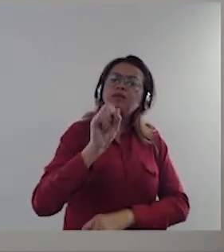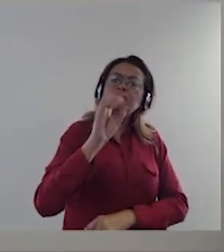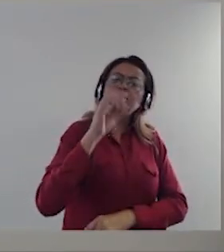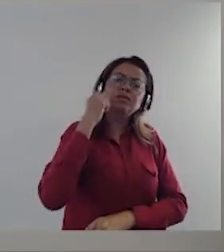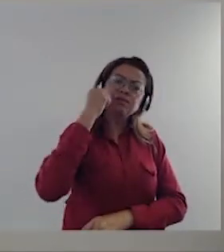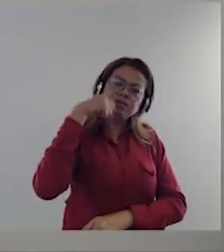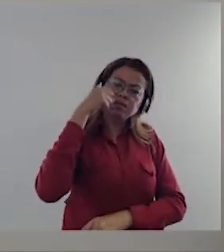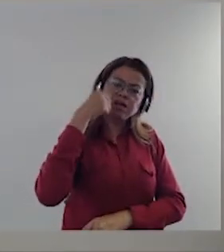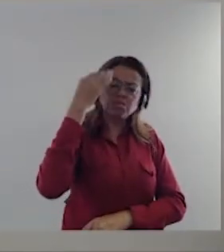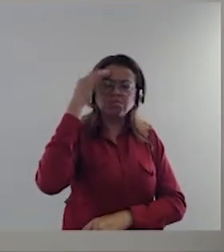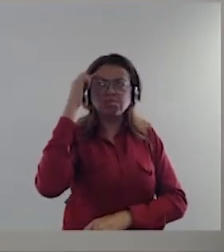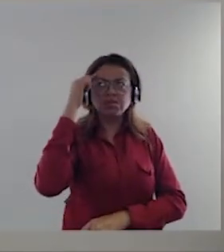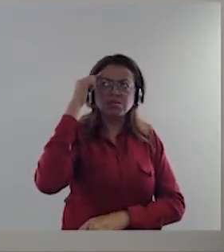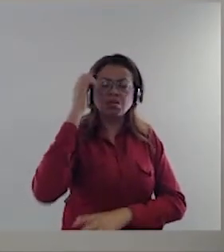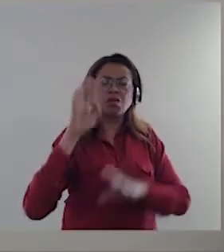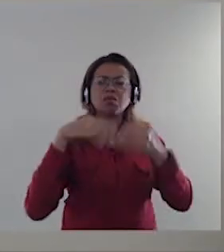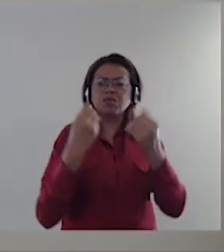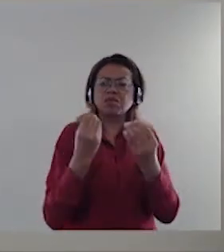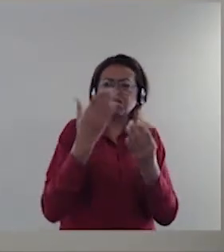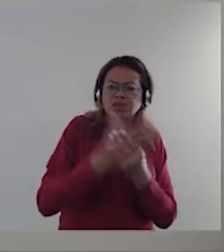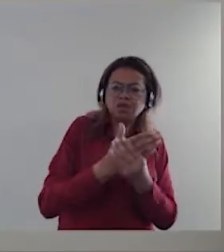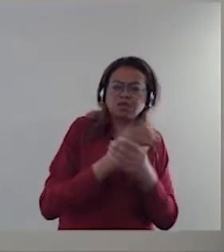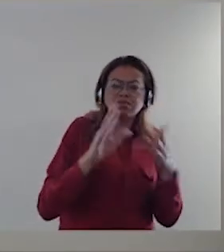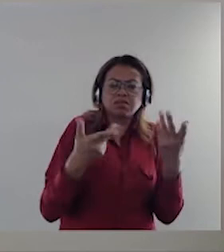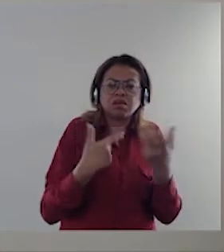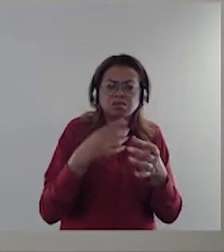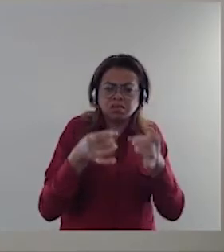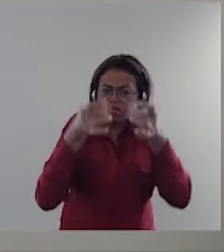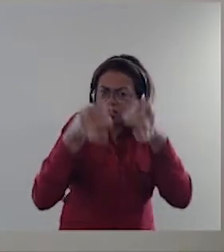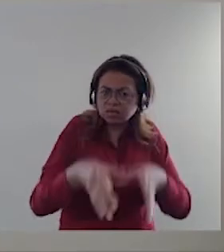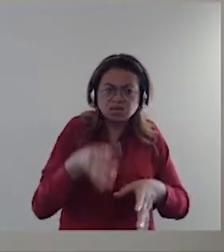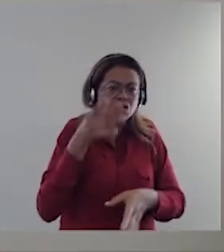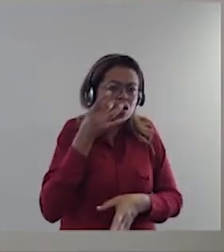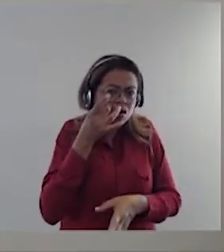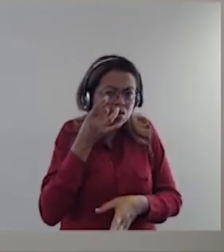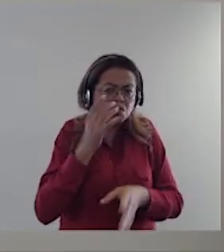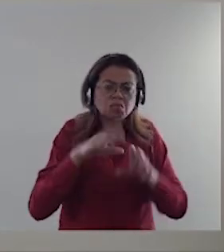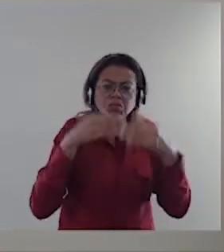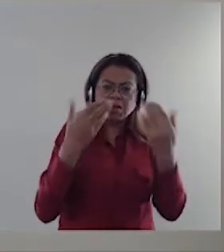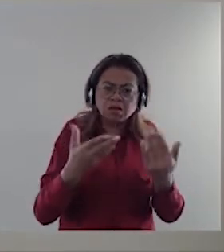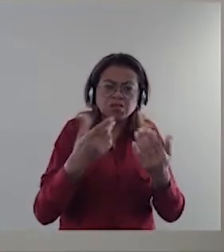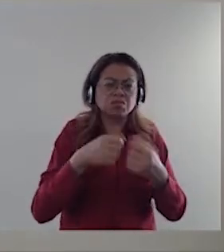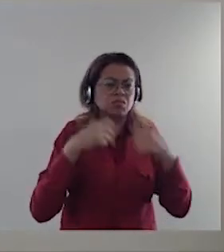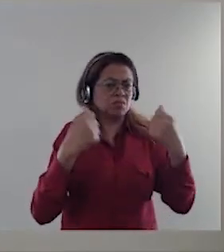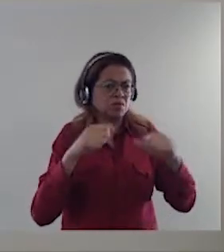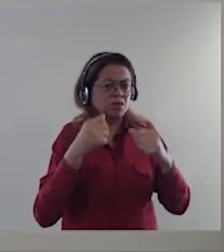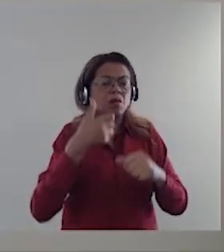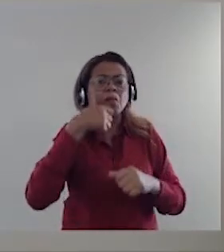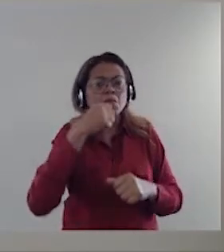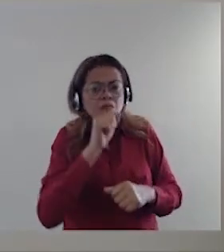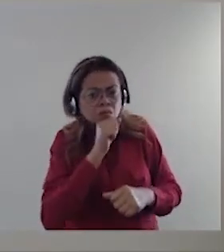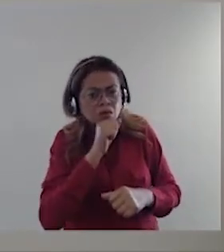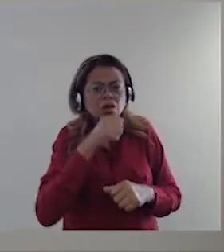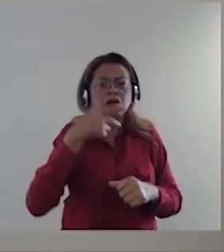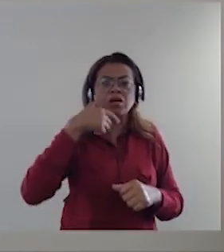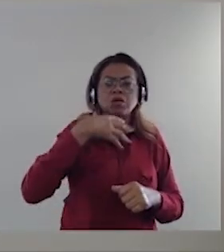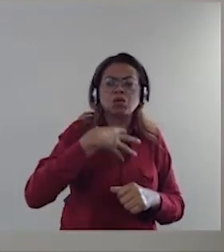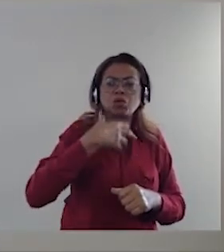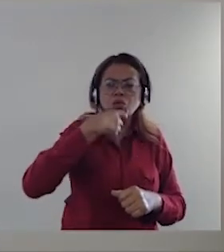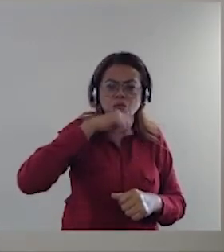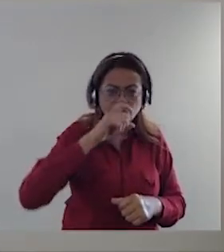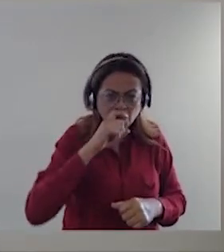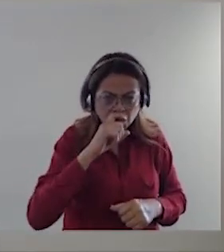que era saudável realmente deixar de ter convivência entre pais e filhos, entre a mãe e o filho, o pai e o